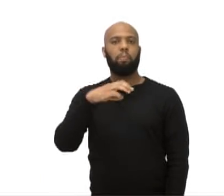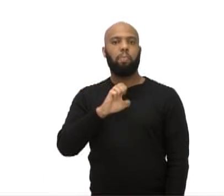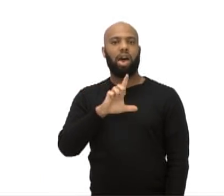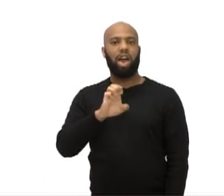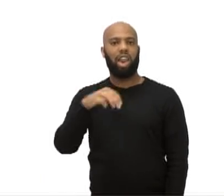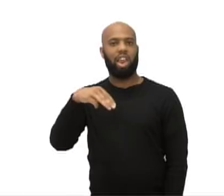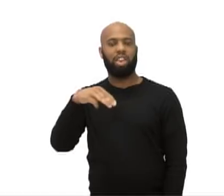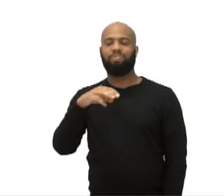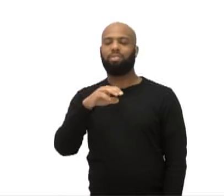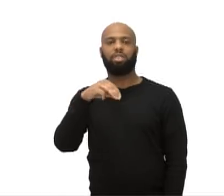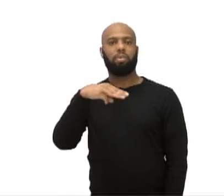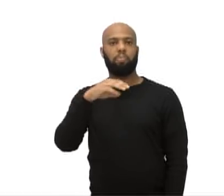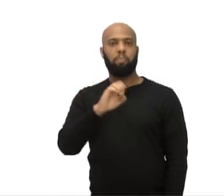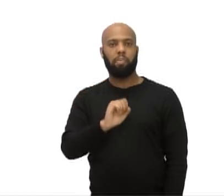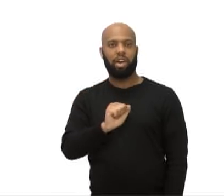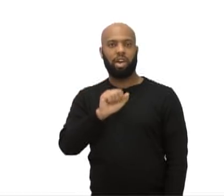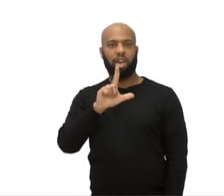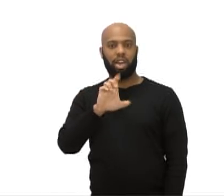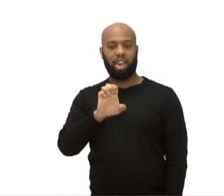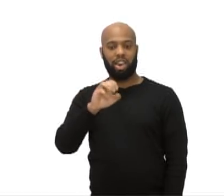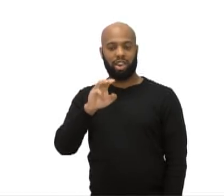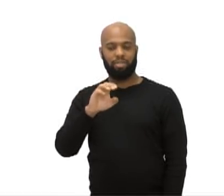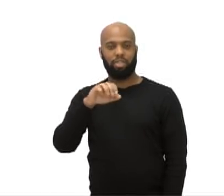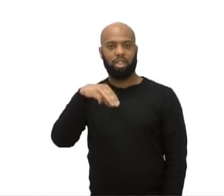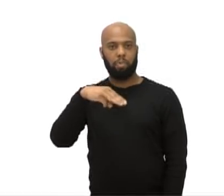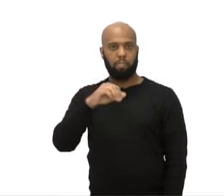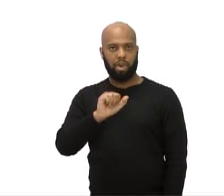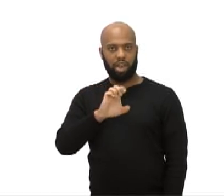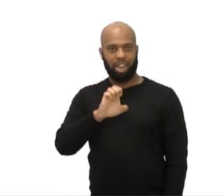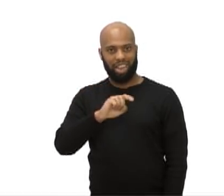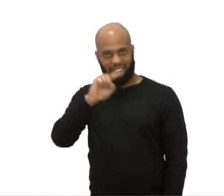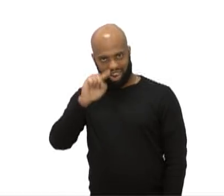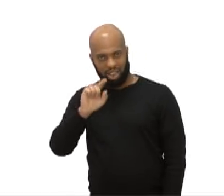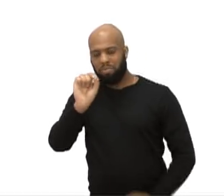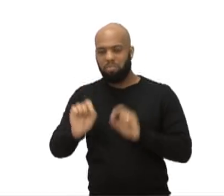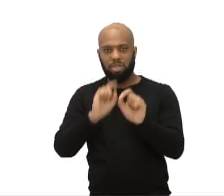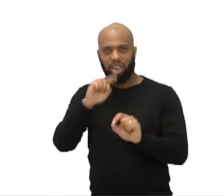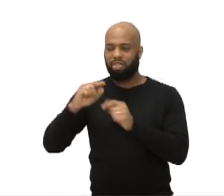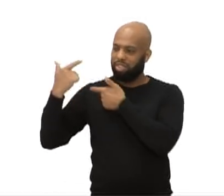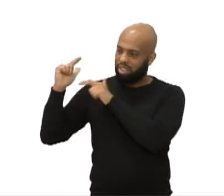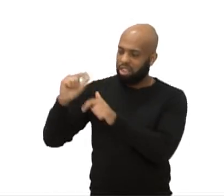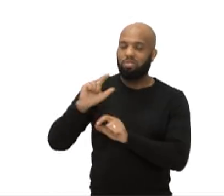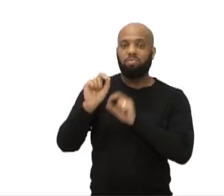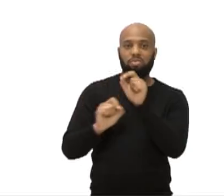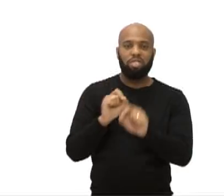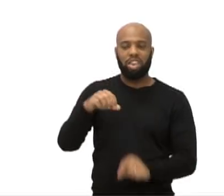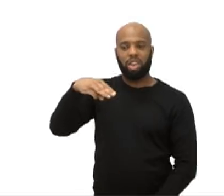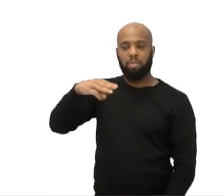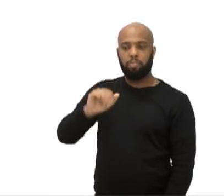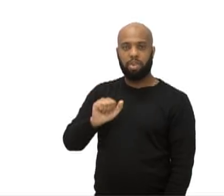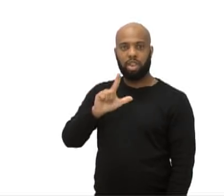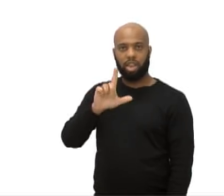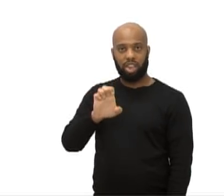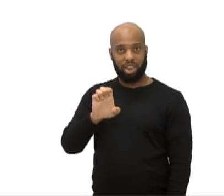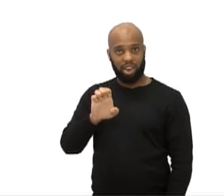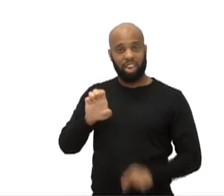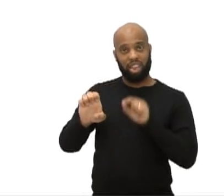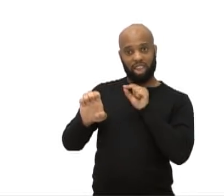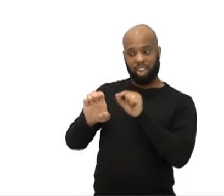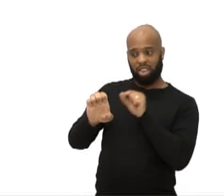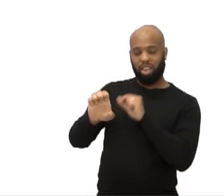esse culto malê? Era uma prática religiosa, uma tradição sagrada que